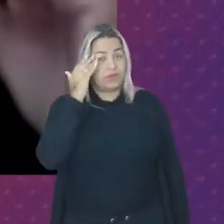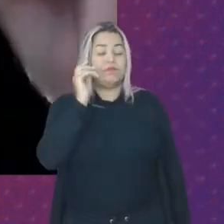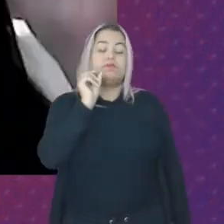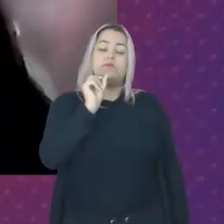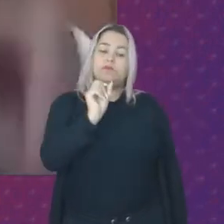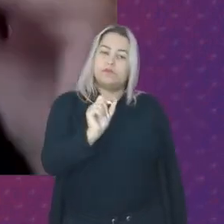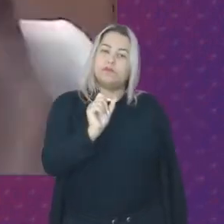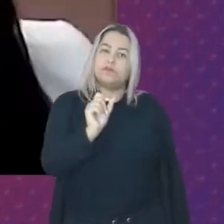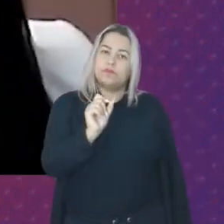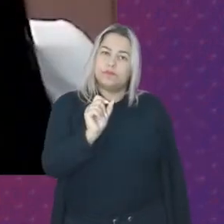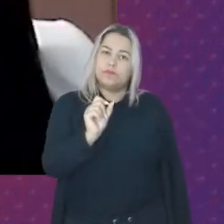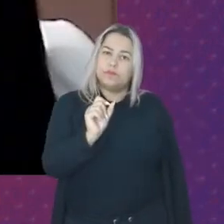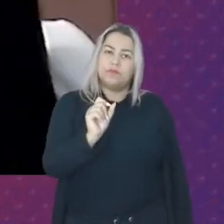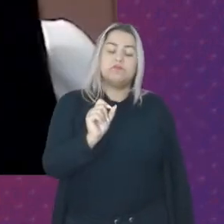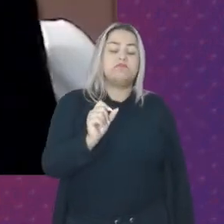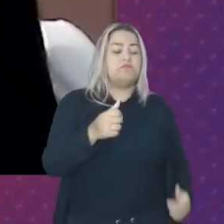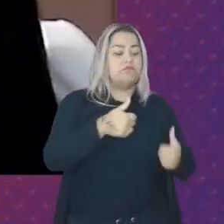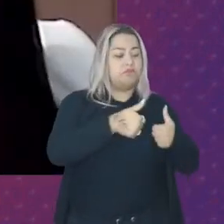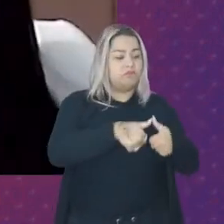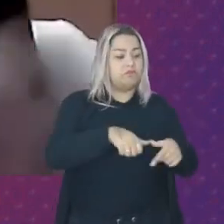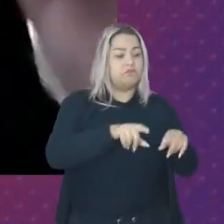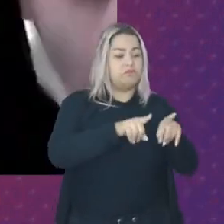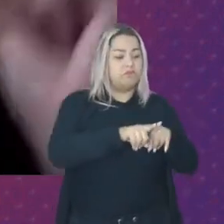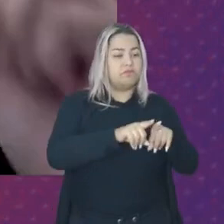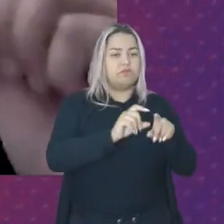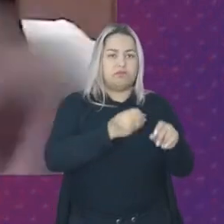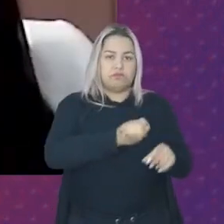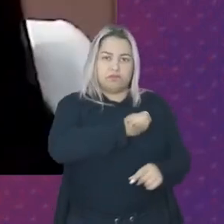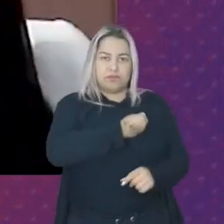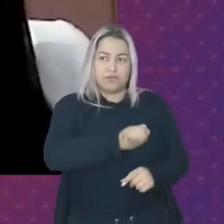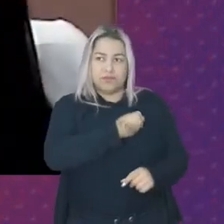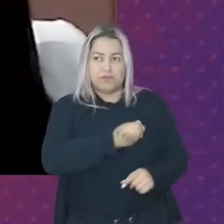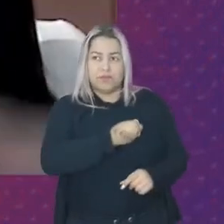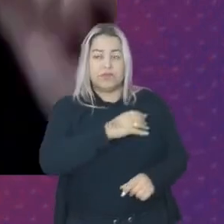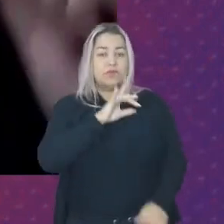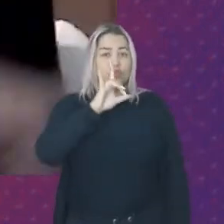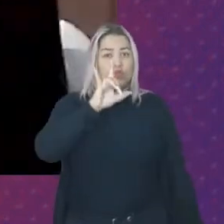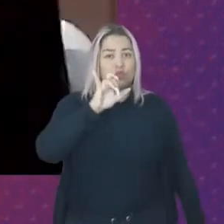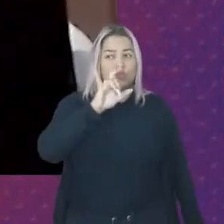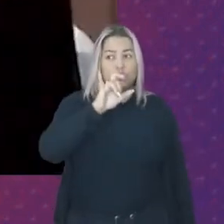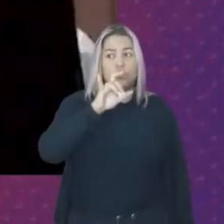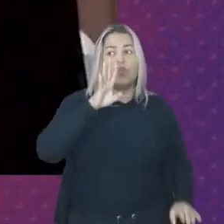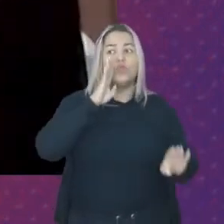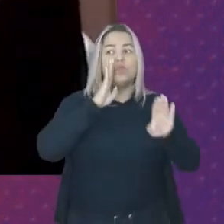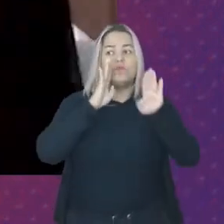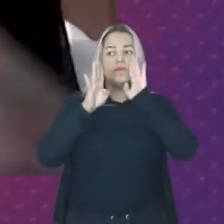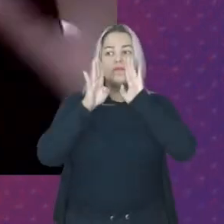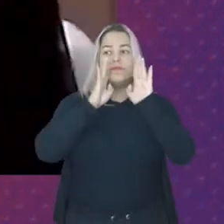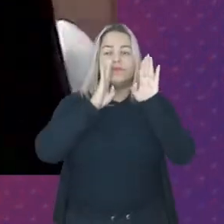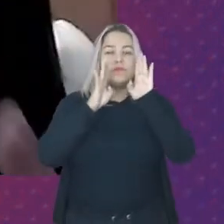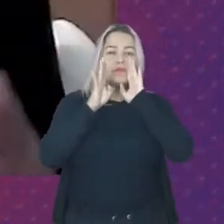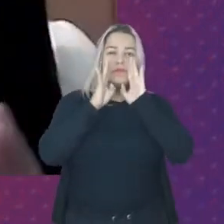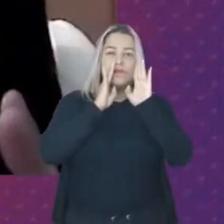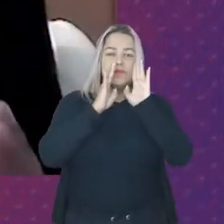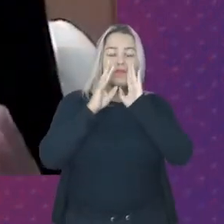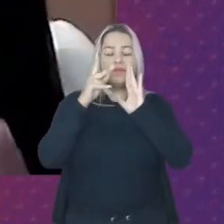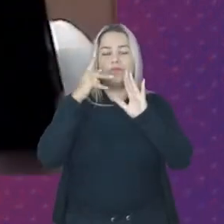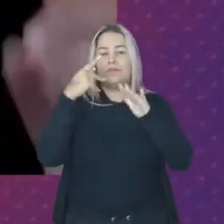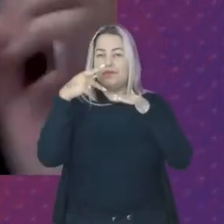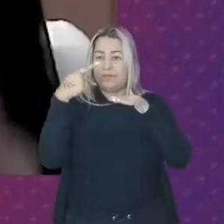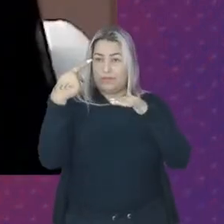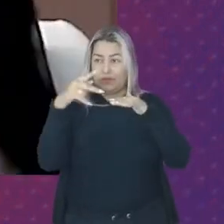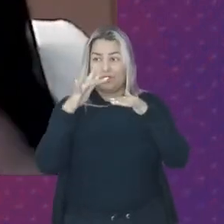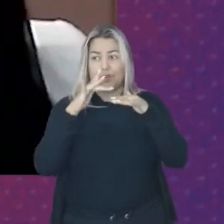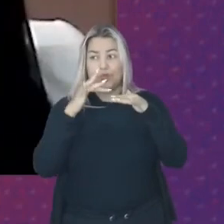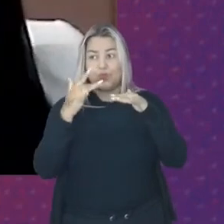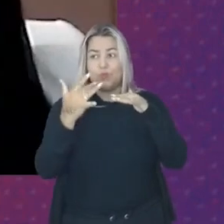você está presente naquele canal, que o seu Instagram, que o seu Facebook, que as suas redes